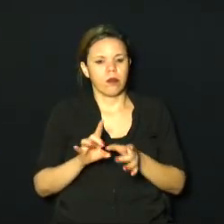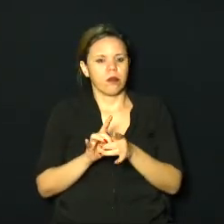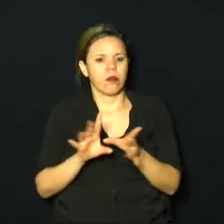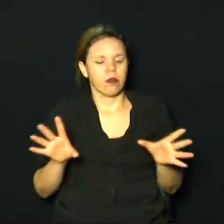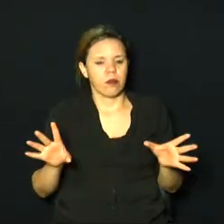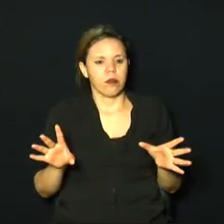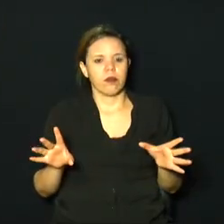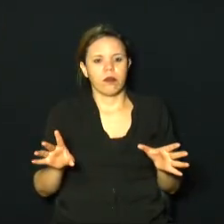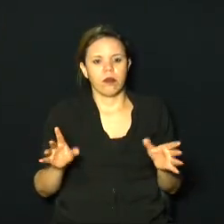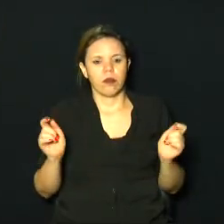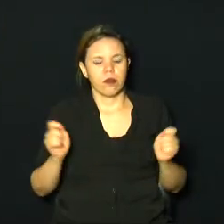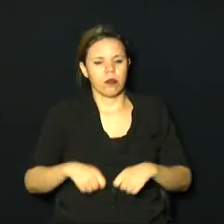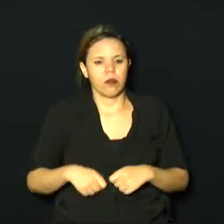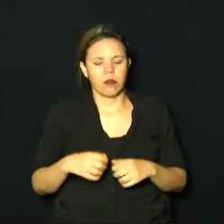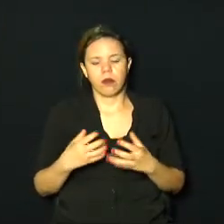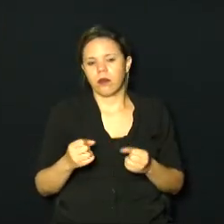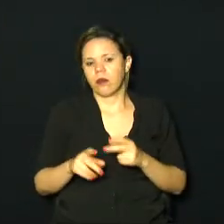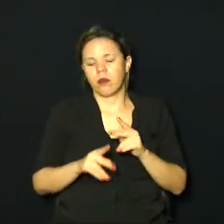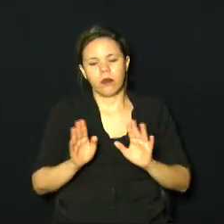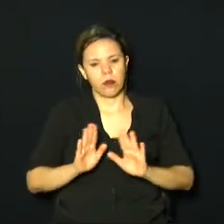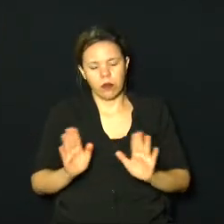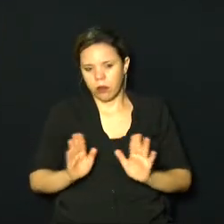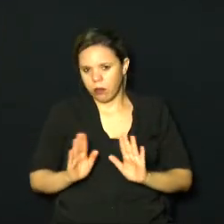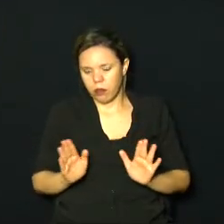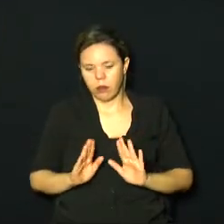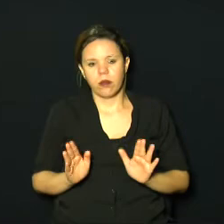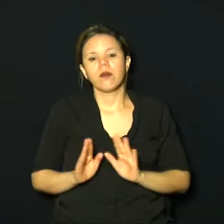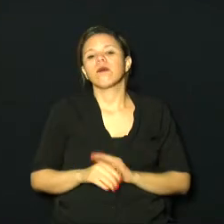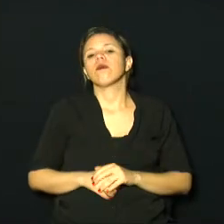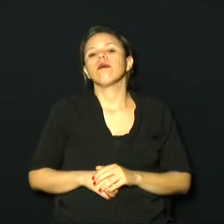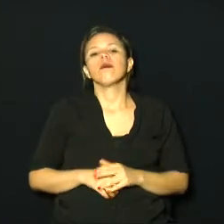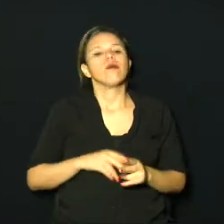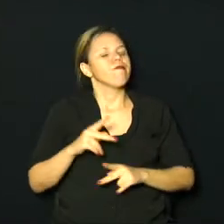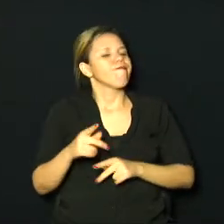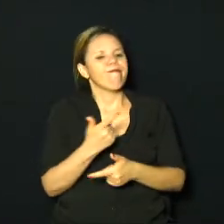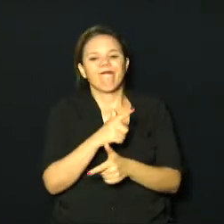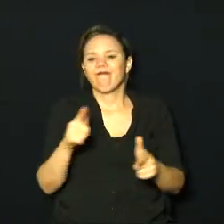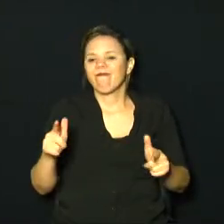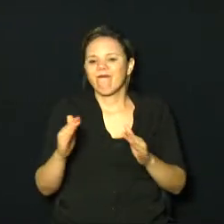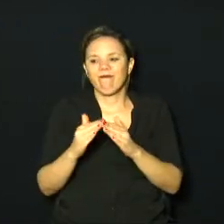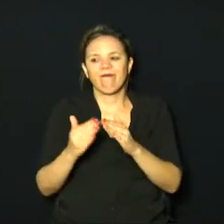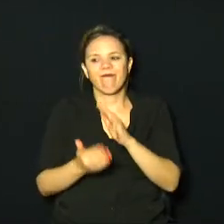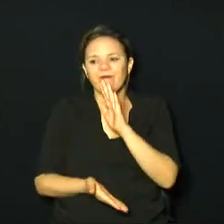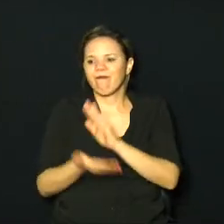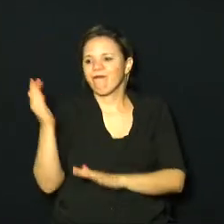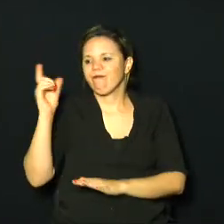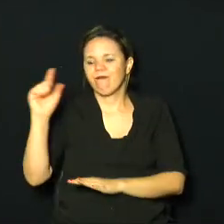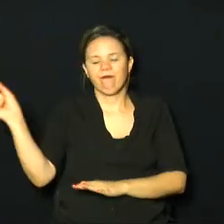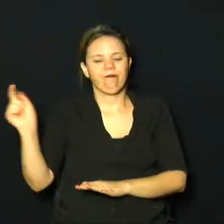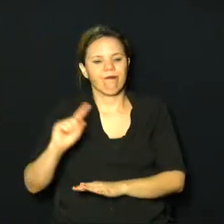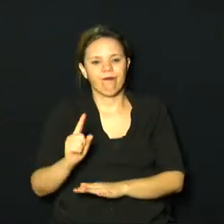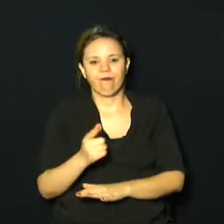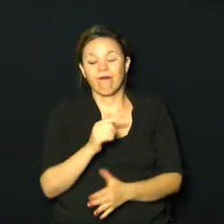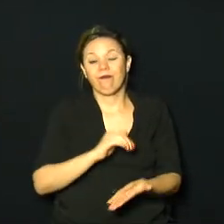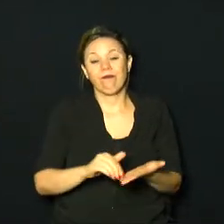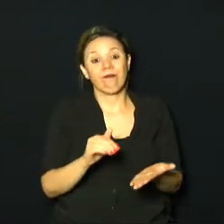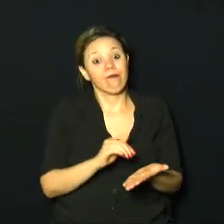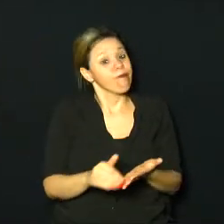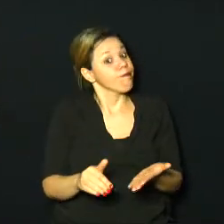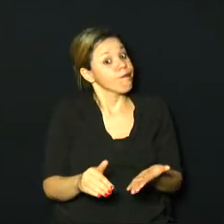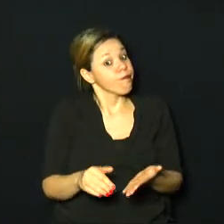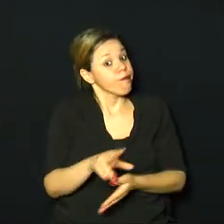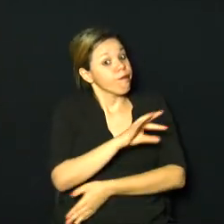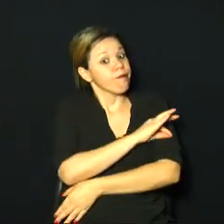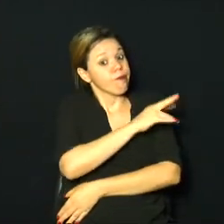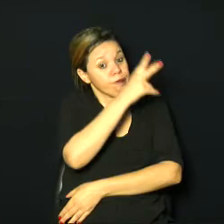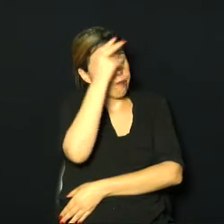é conveniente que o senhor oportunista. Não! É porque eles não têm para onde ir. Secretário,